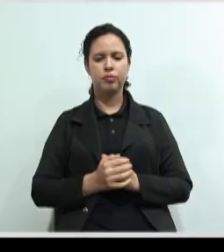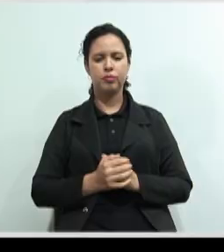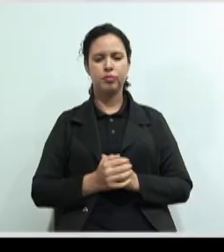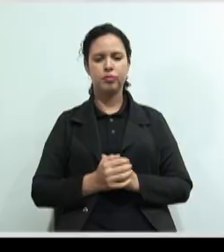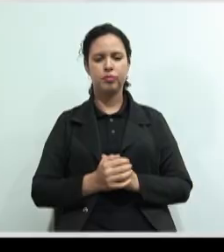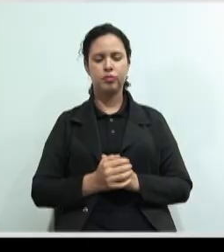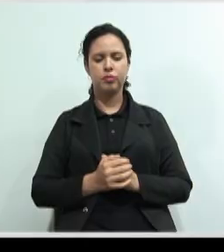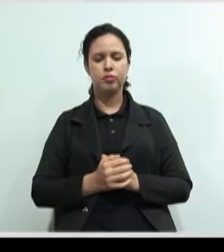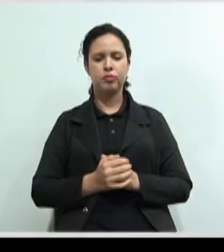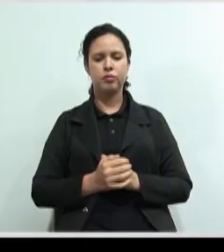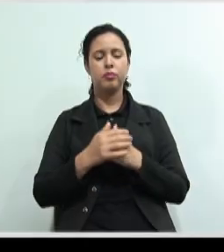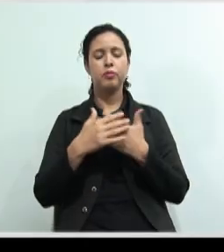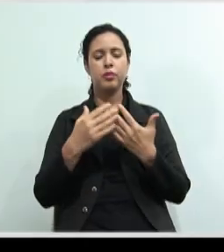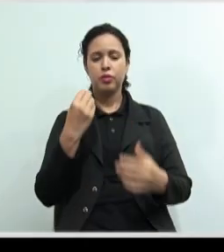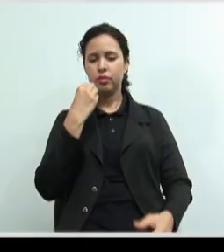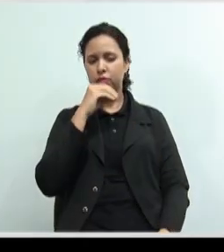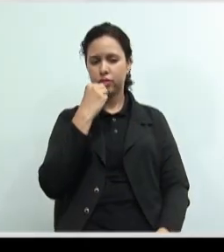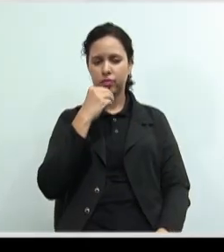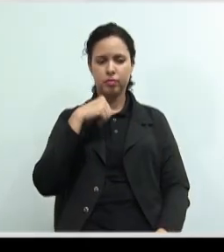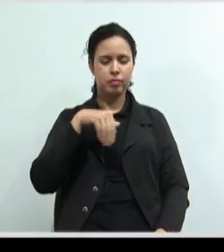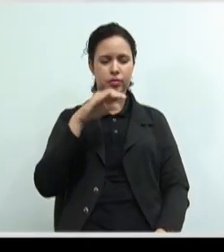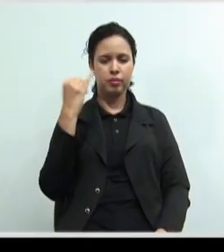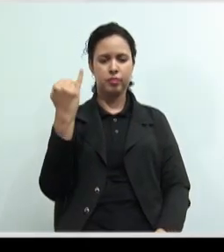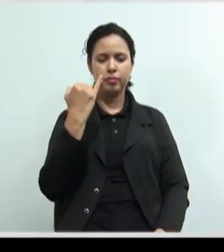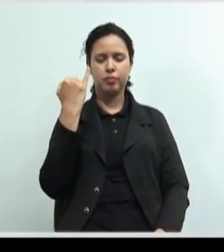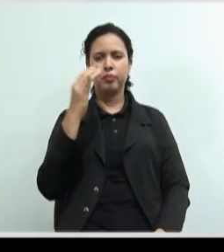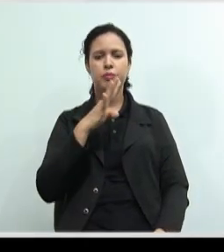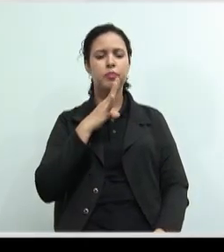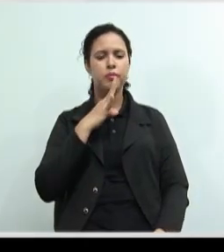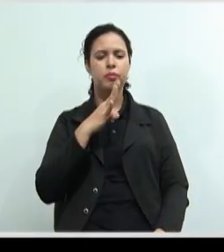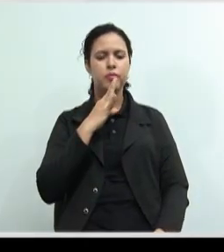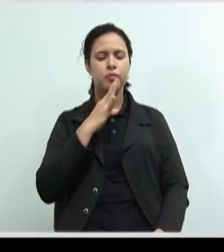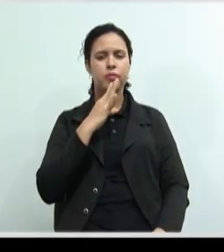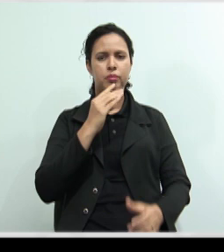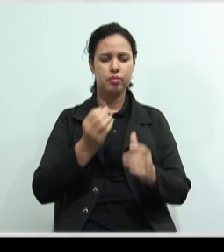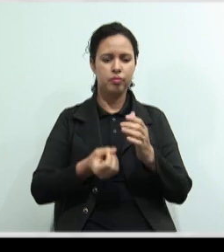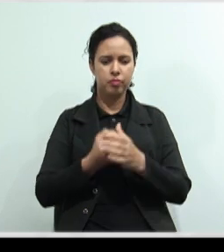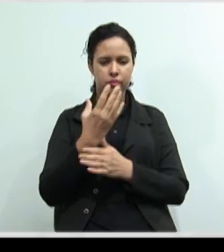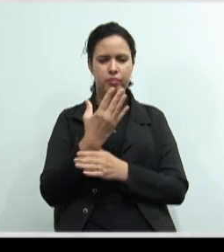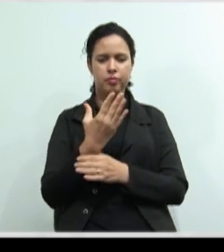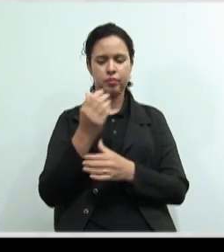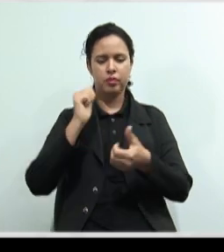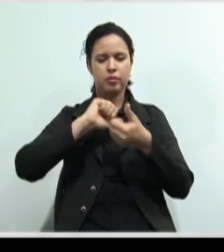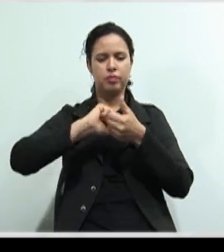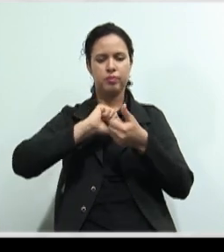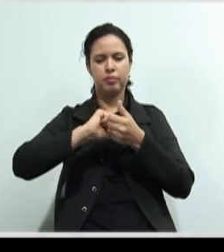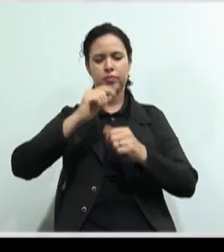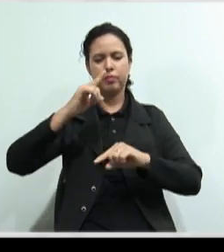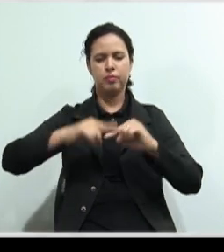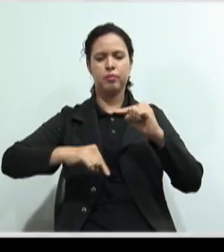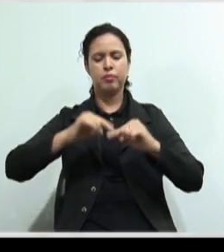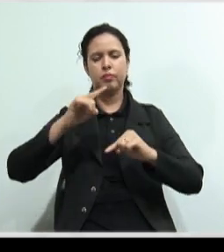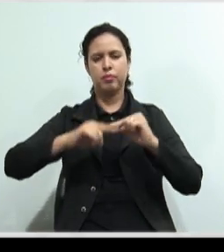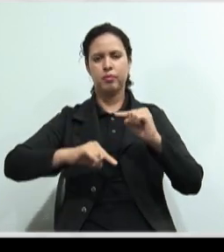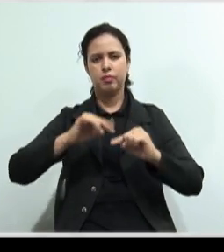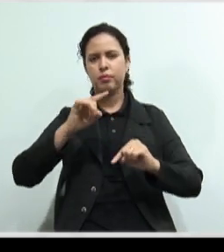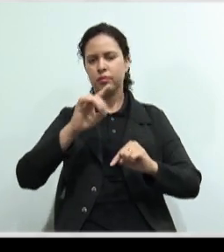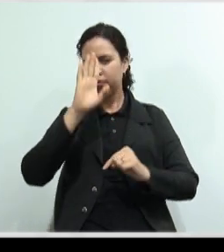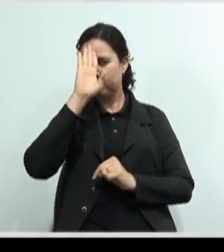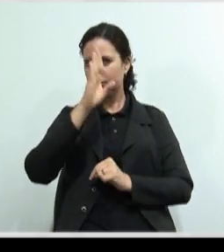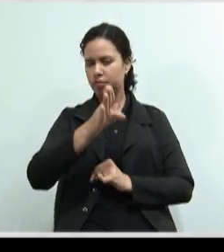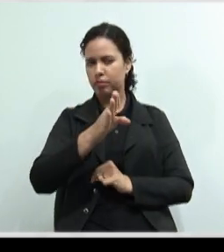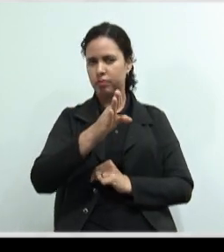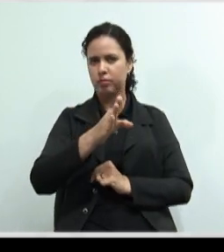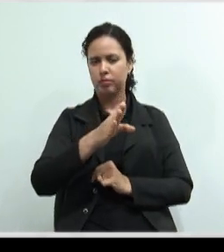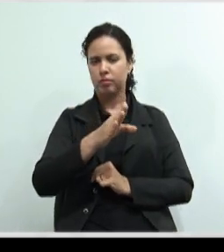podemos citar como vantagens mais importantes o conhecimento da origem, da qualidade do produto e a relação